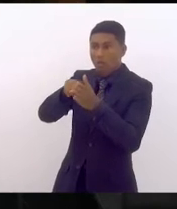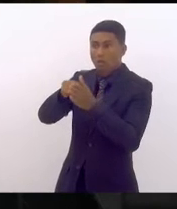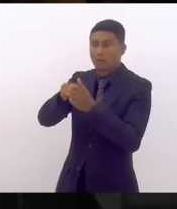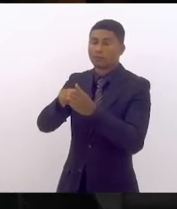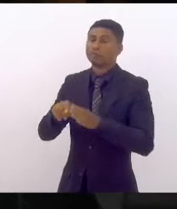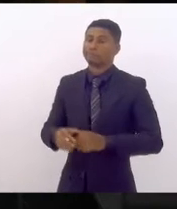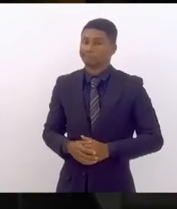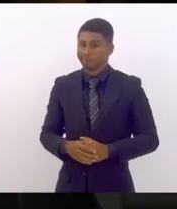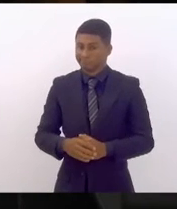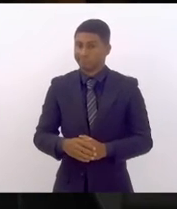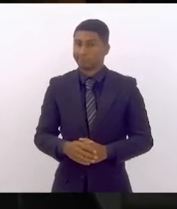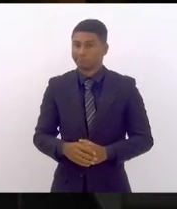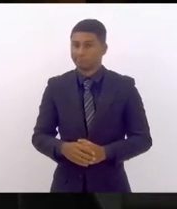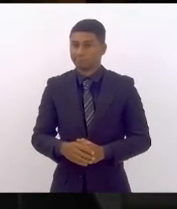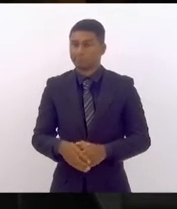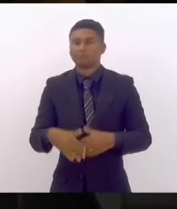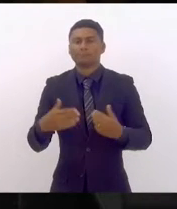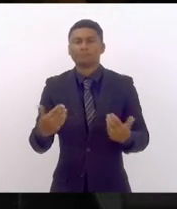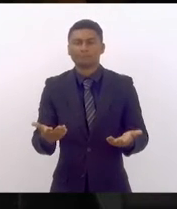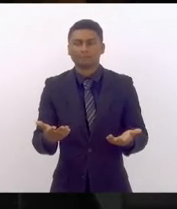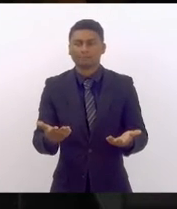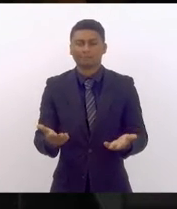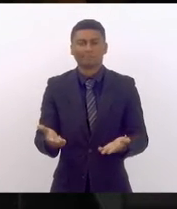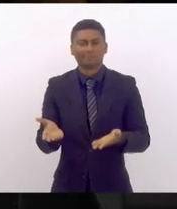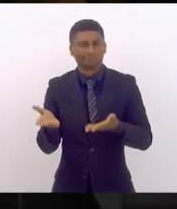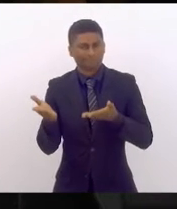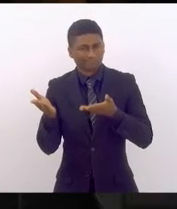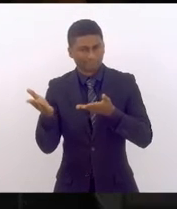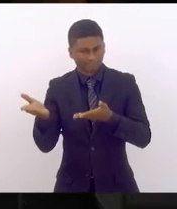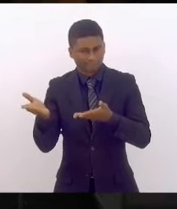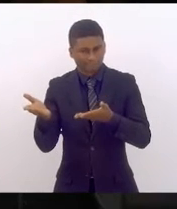da análise do mérito